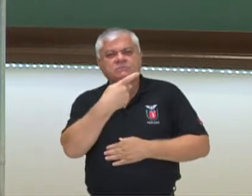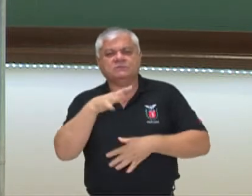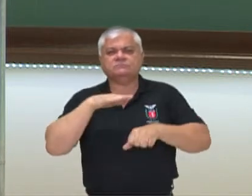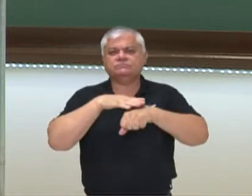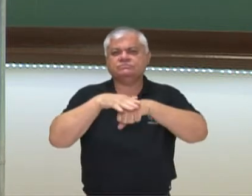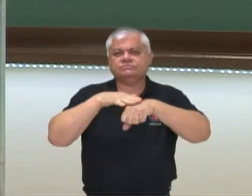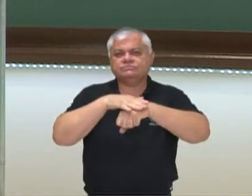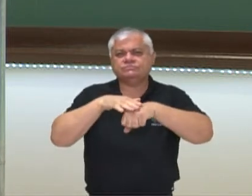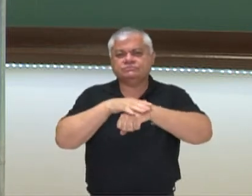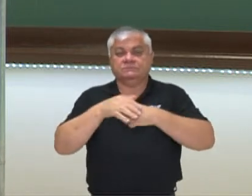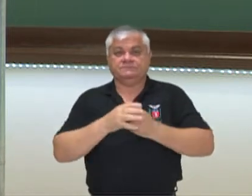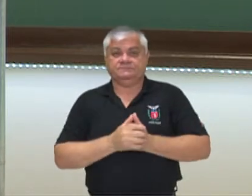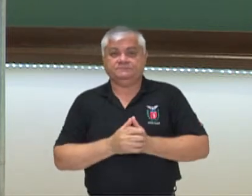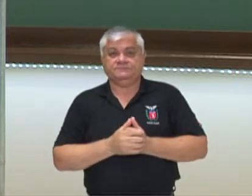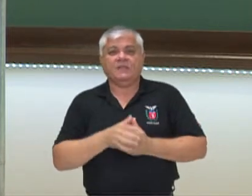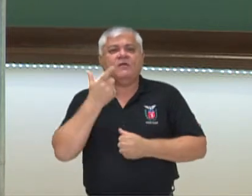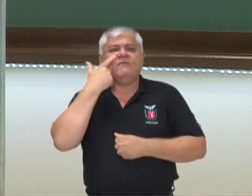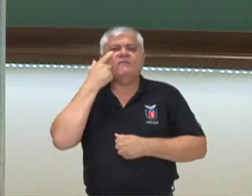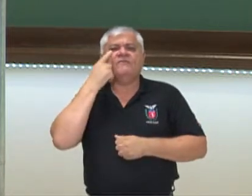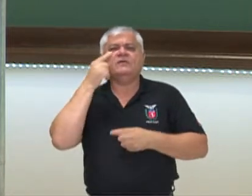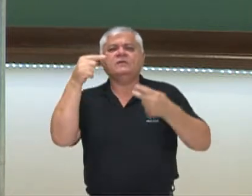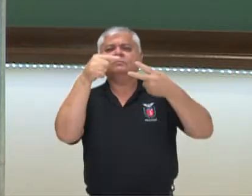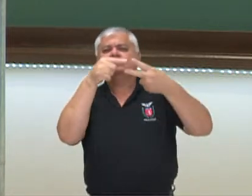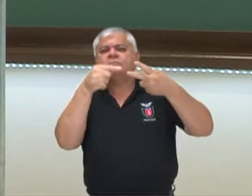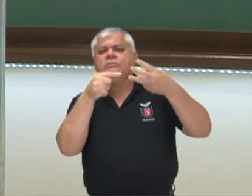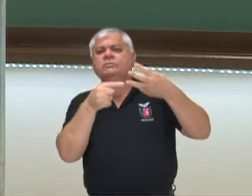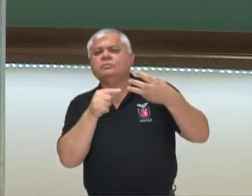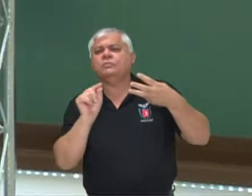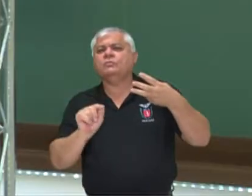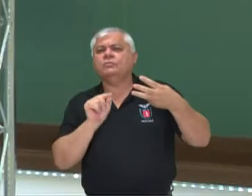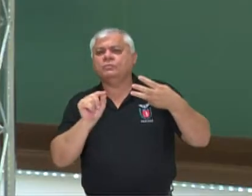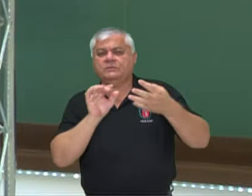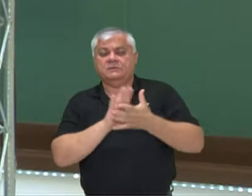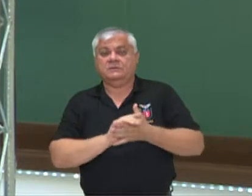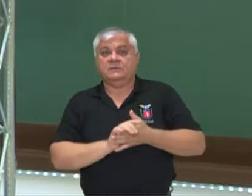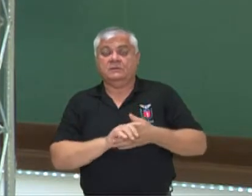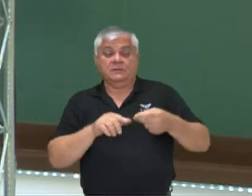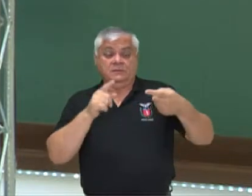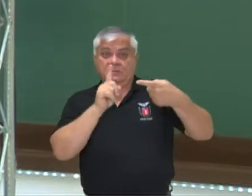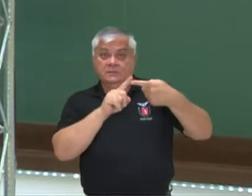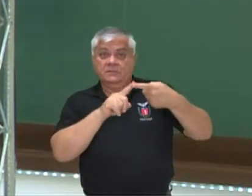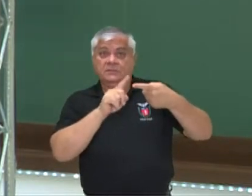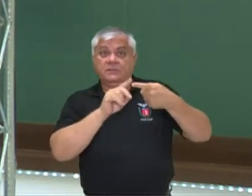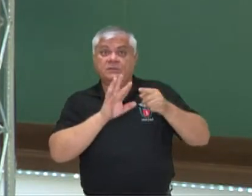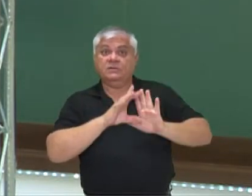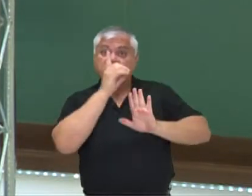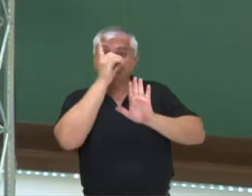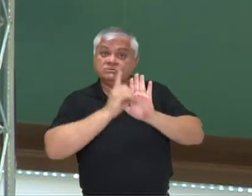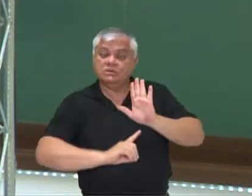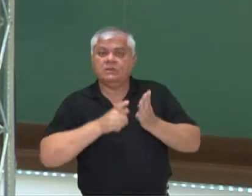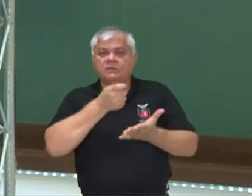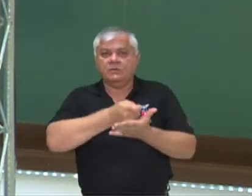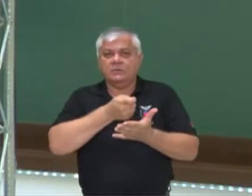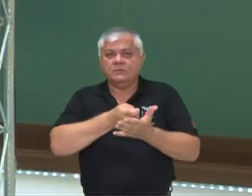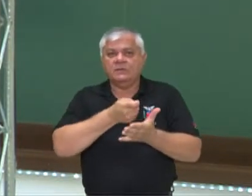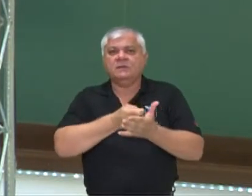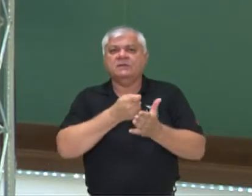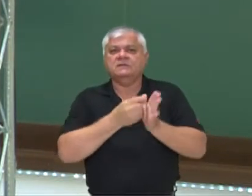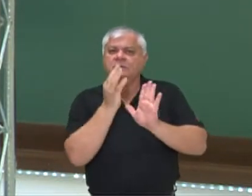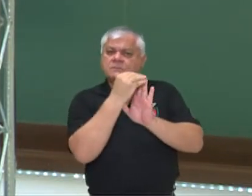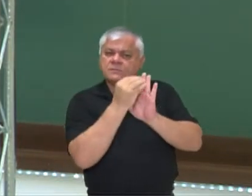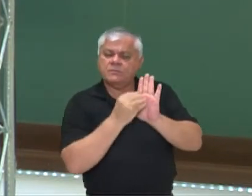bate-papo com vocês. Vamos dar uma olhadinha aqui nos nossos objetivos, né? Conhecer os direitos e deveres contidos